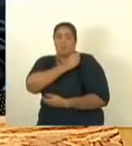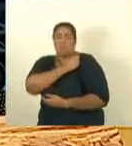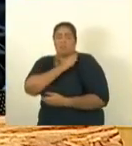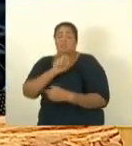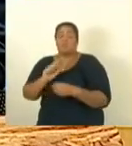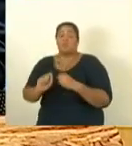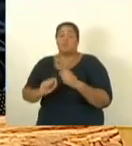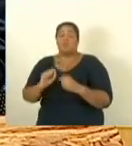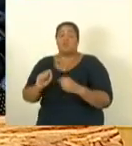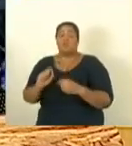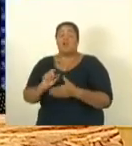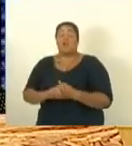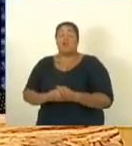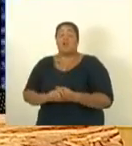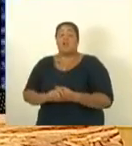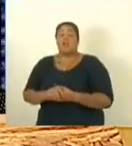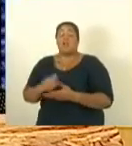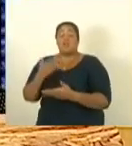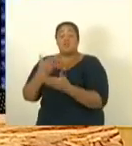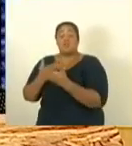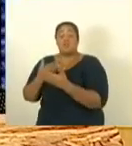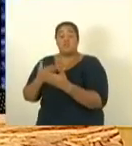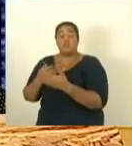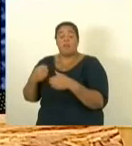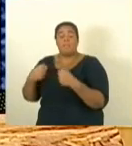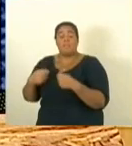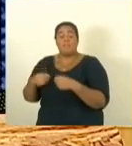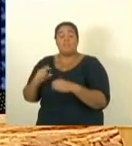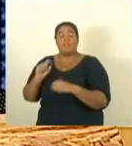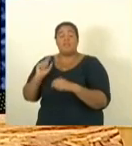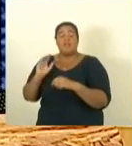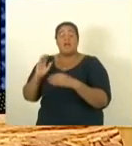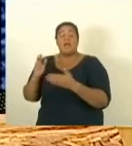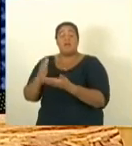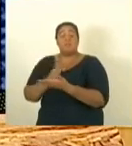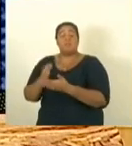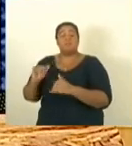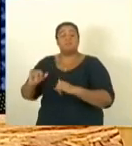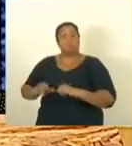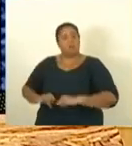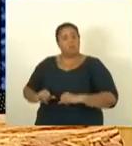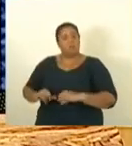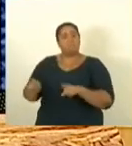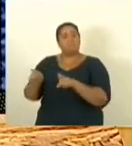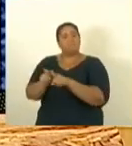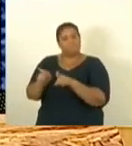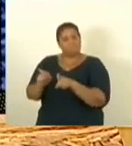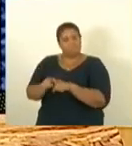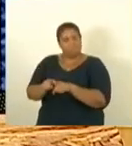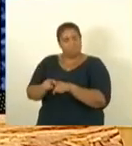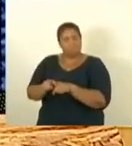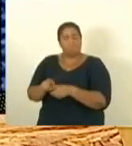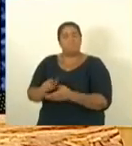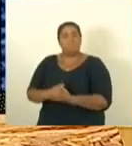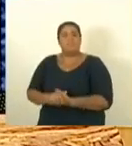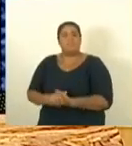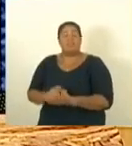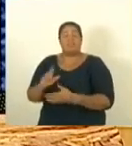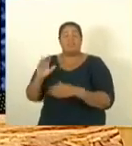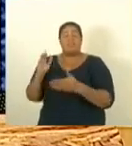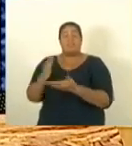de sacrifício. E não raro, estudar é um ato de sacrifício e muitas vezes